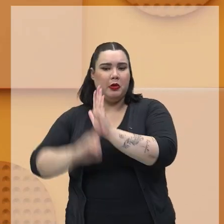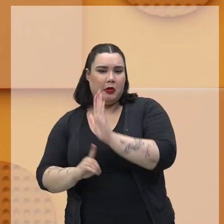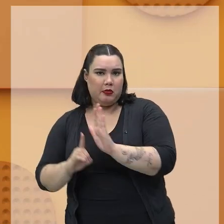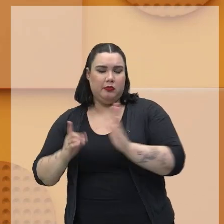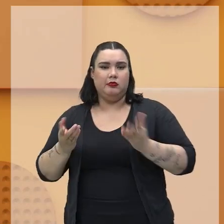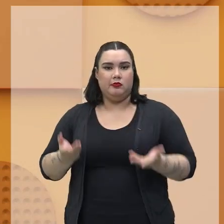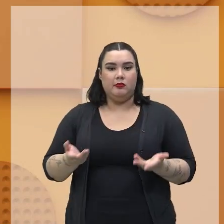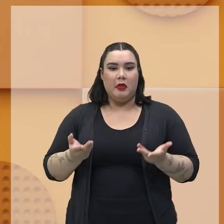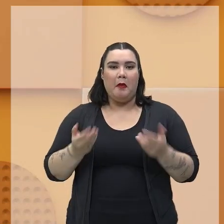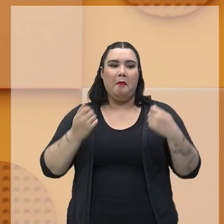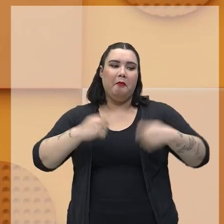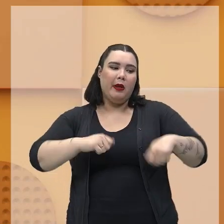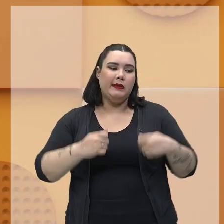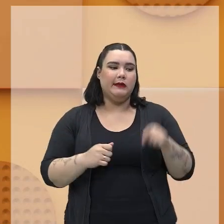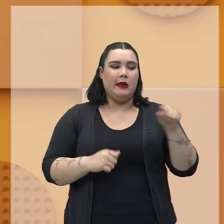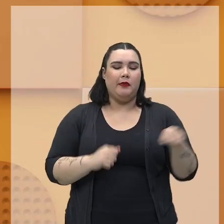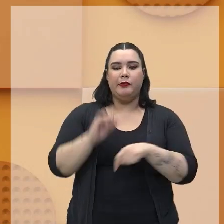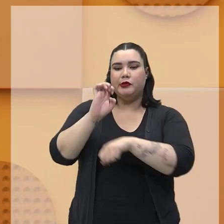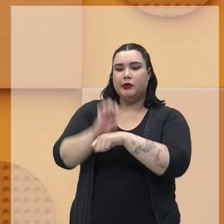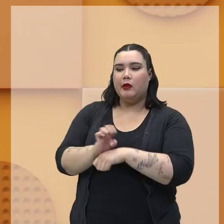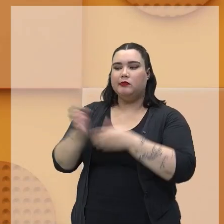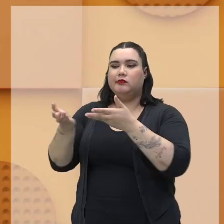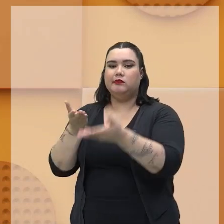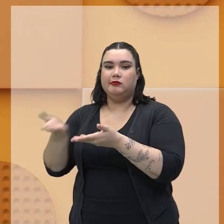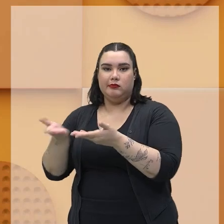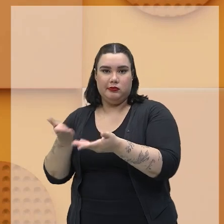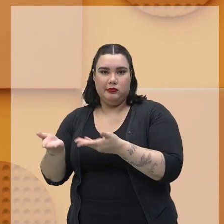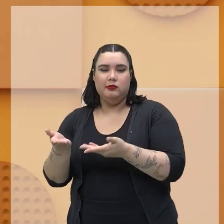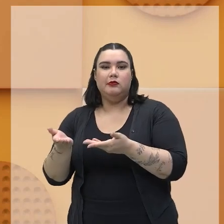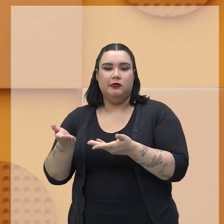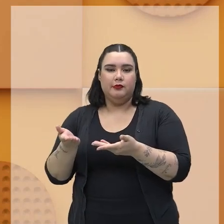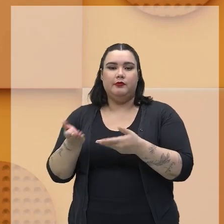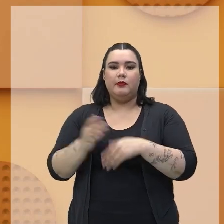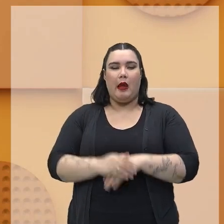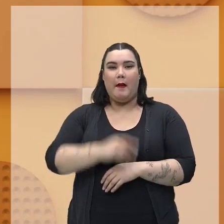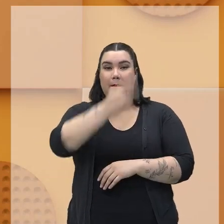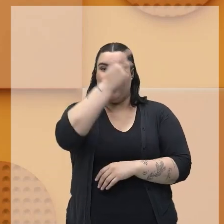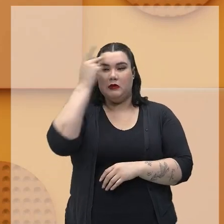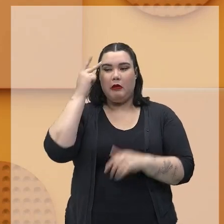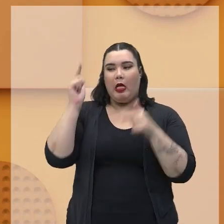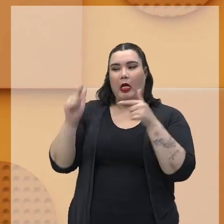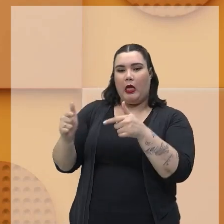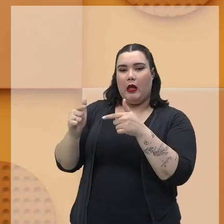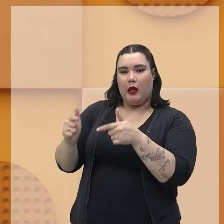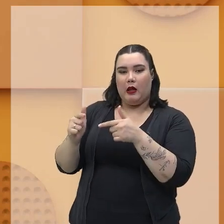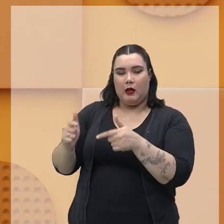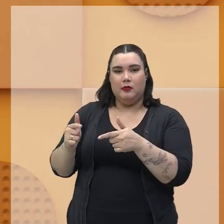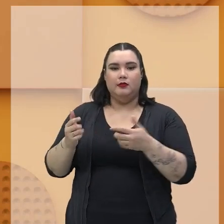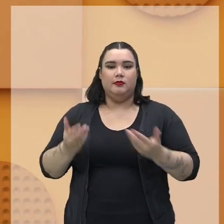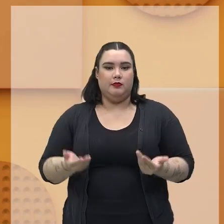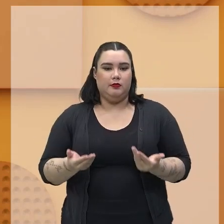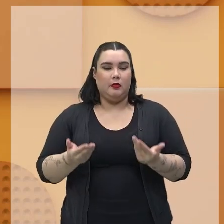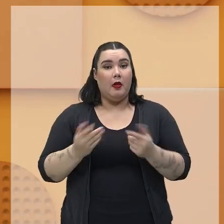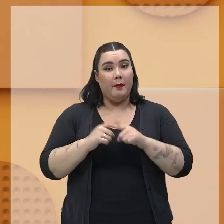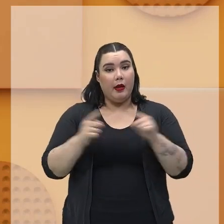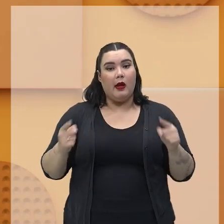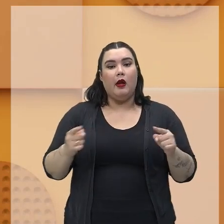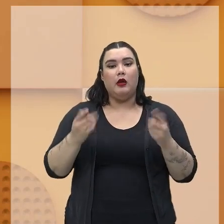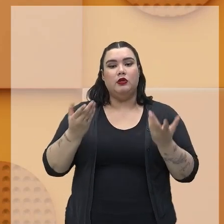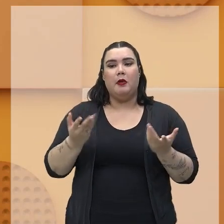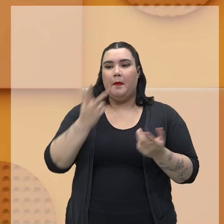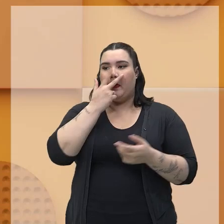o Estado deveria tutelar, mas colocavam esse indivíduo como pertencente a